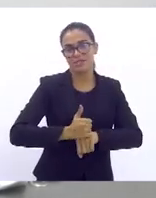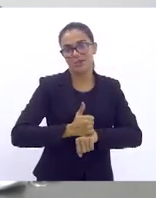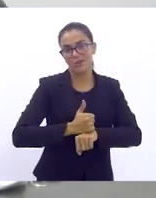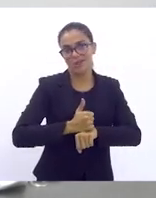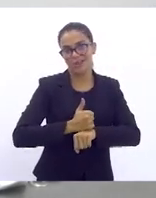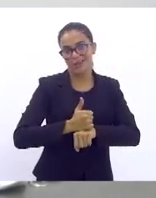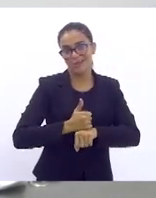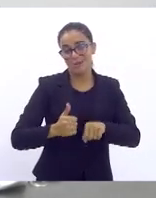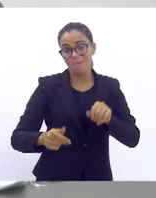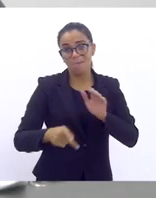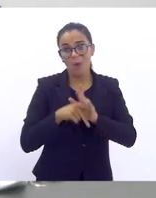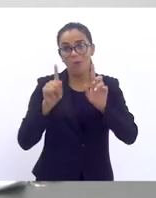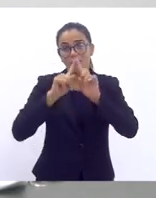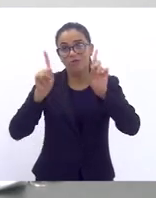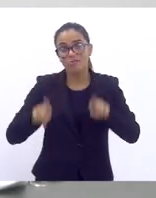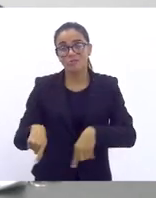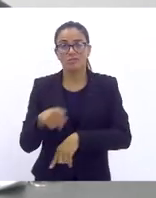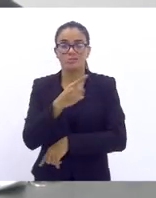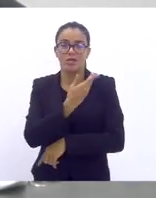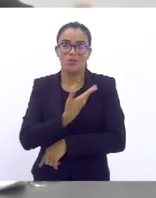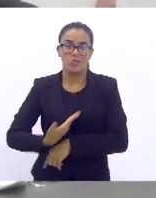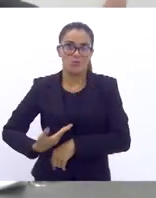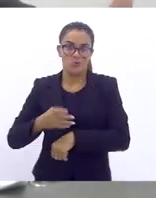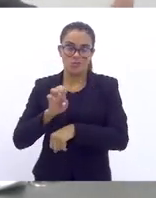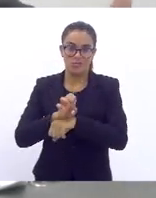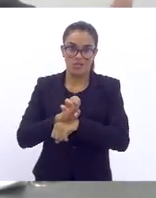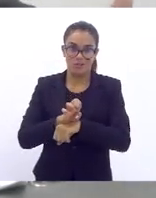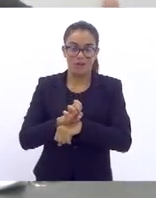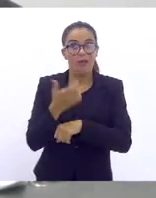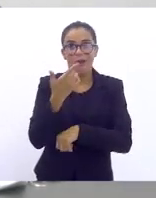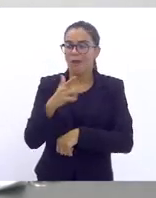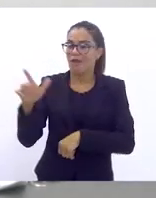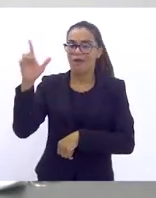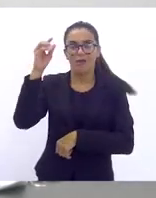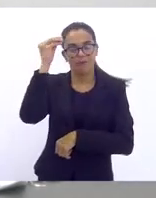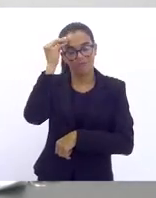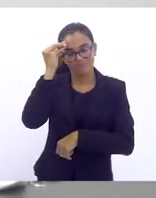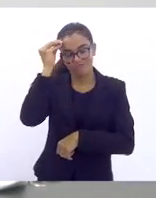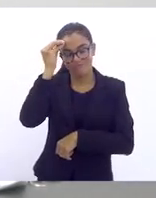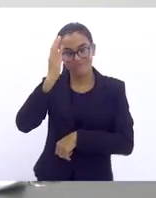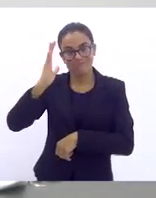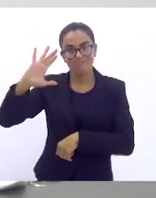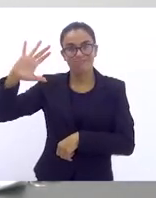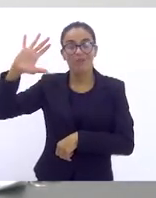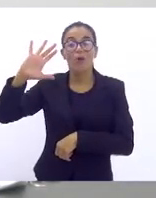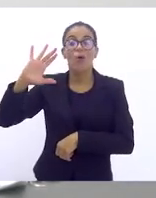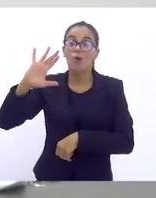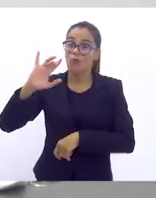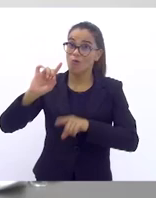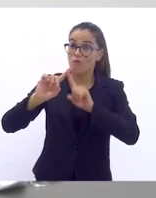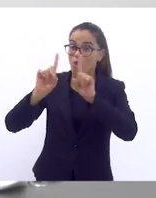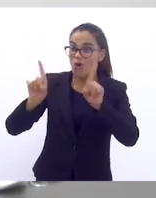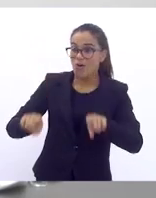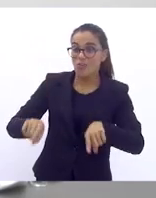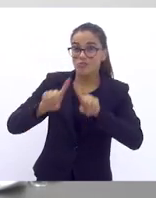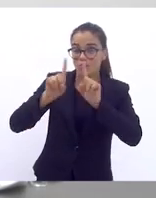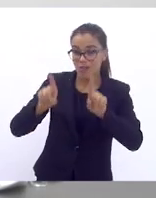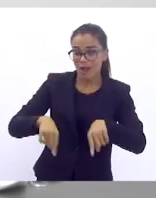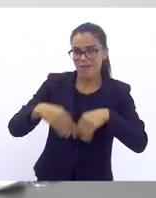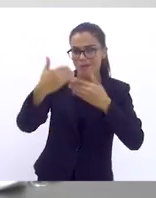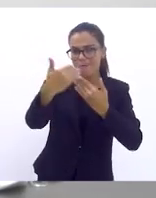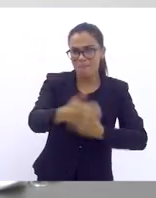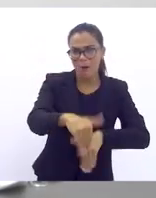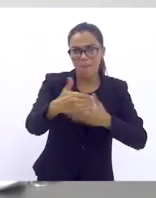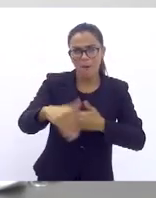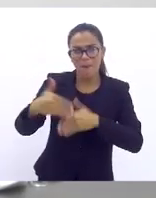do Estado que é outro sonho a gente tem um funcionalismo público concursado